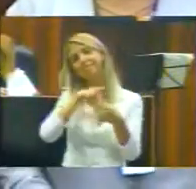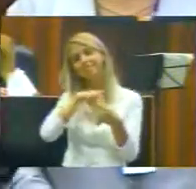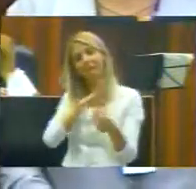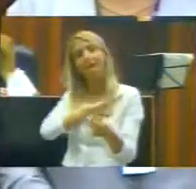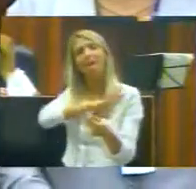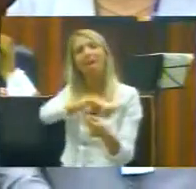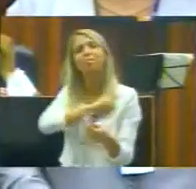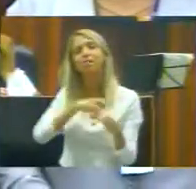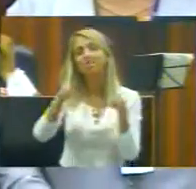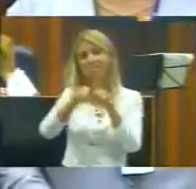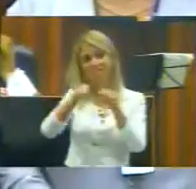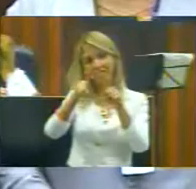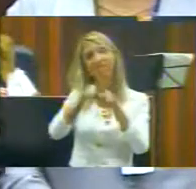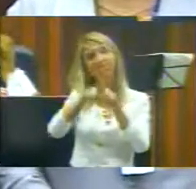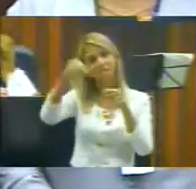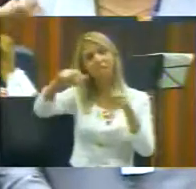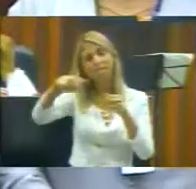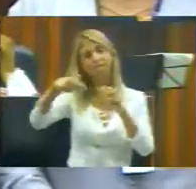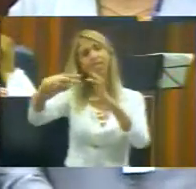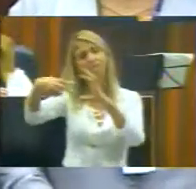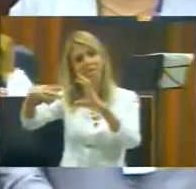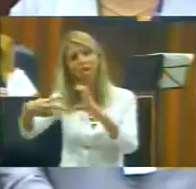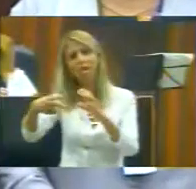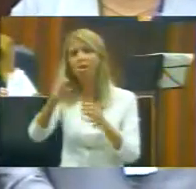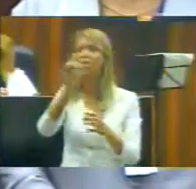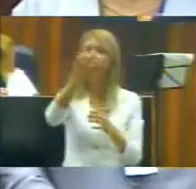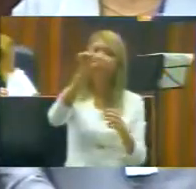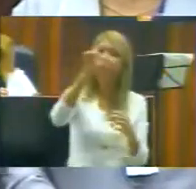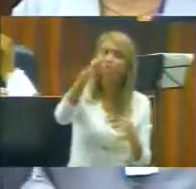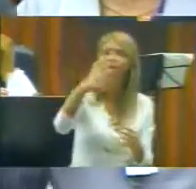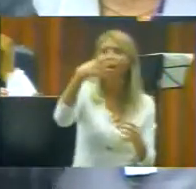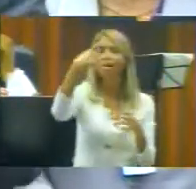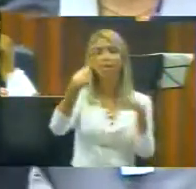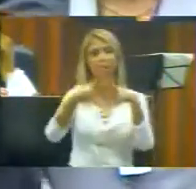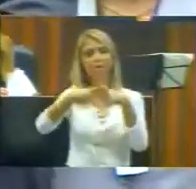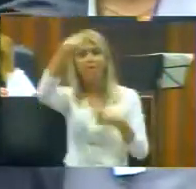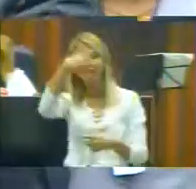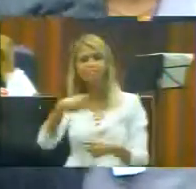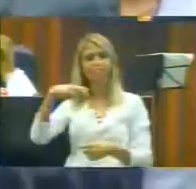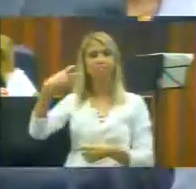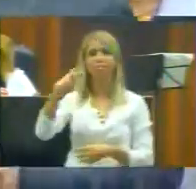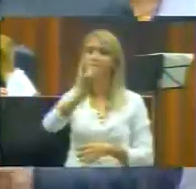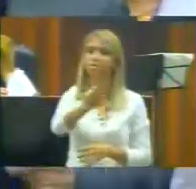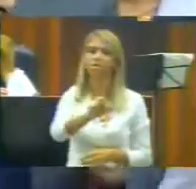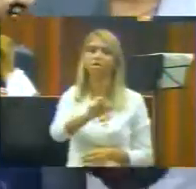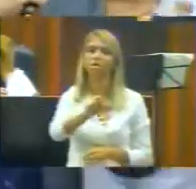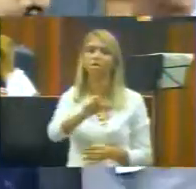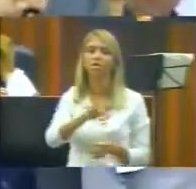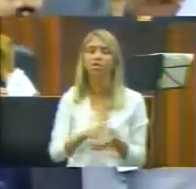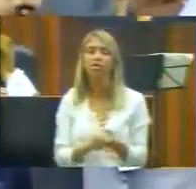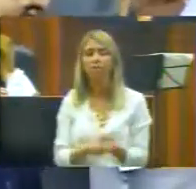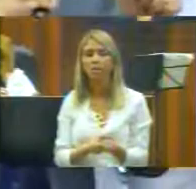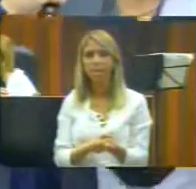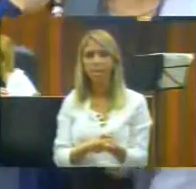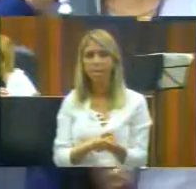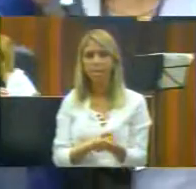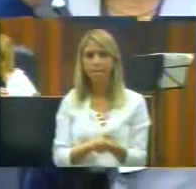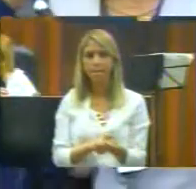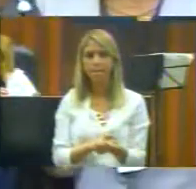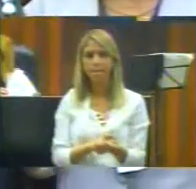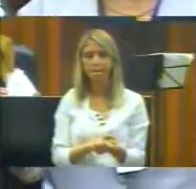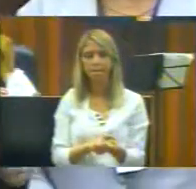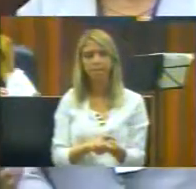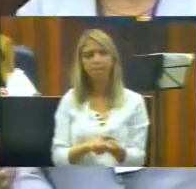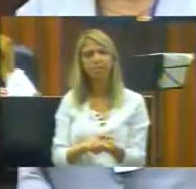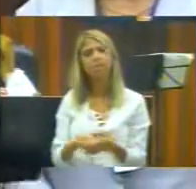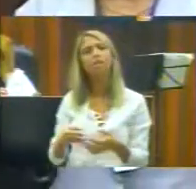pela instituição, não só pelo nosso mandato. Quando o Alessandro fala da tomada que está